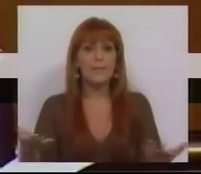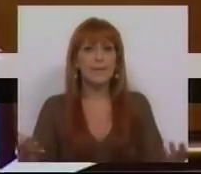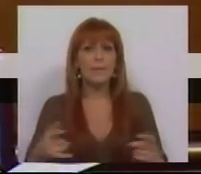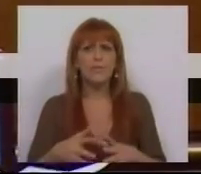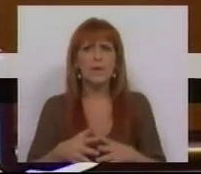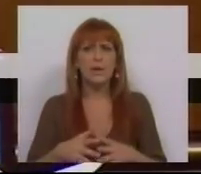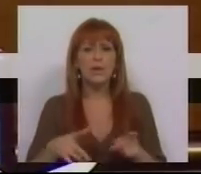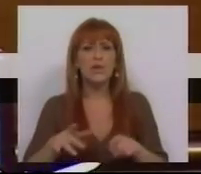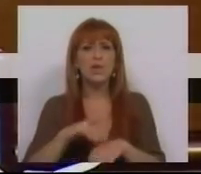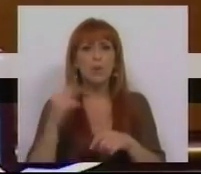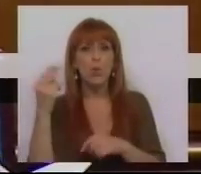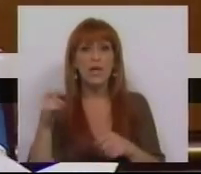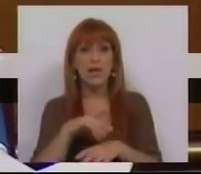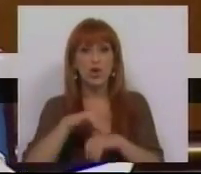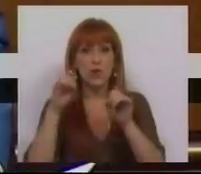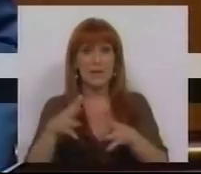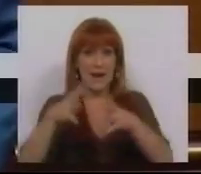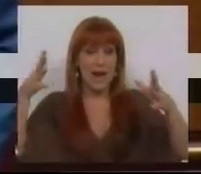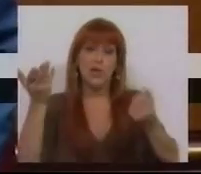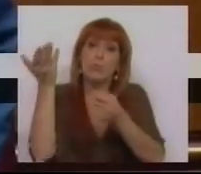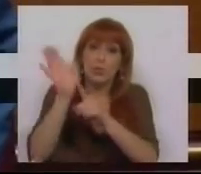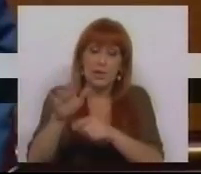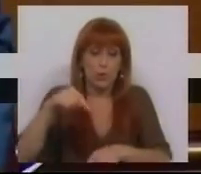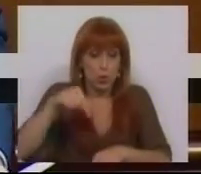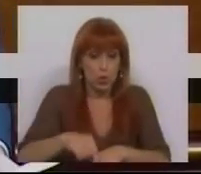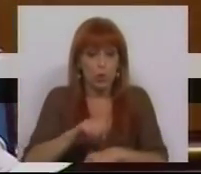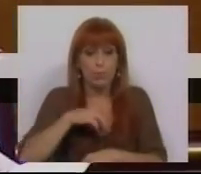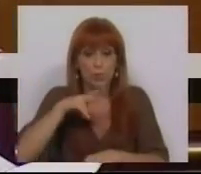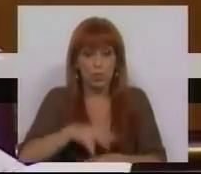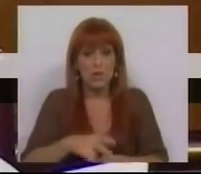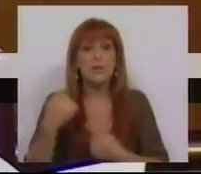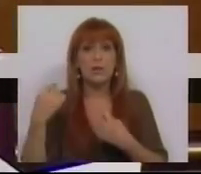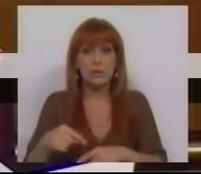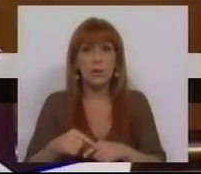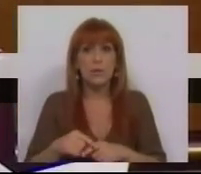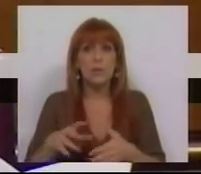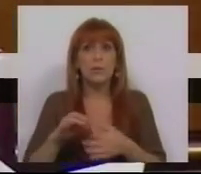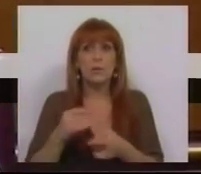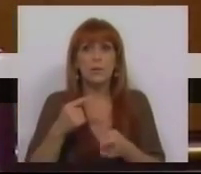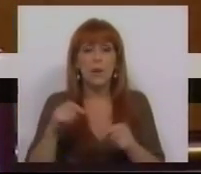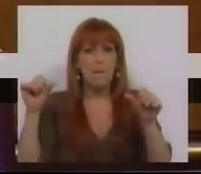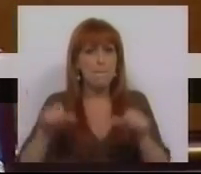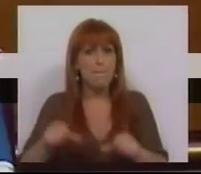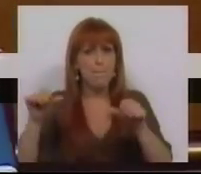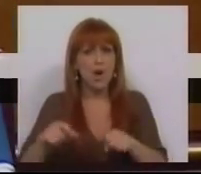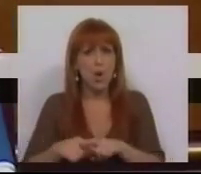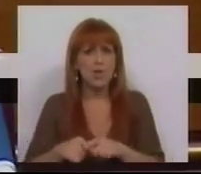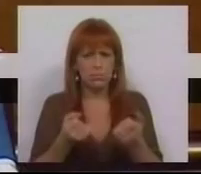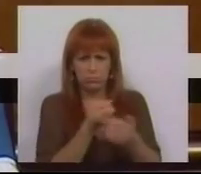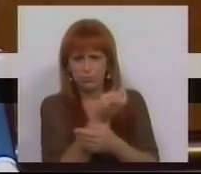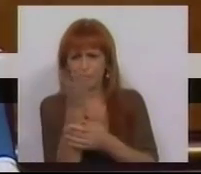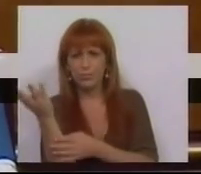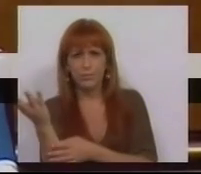que grandes unidades hospitalares, nomeadamente no sul do país, vêm exibindo piores